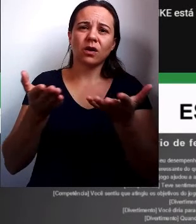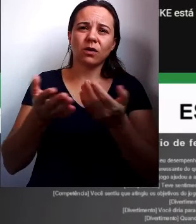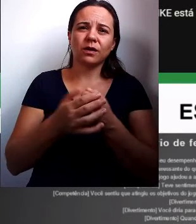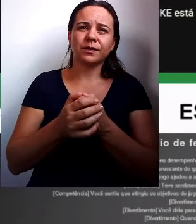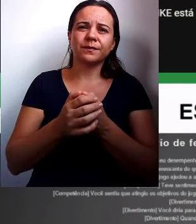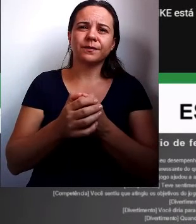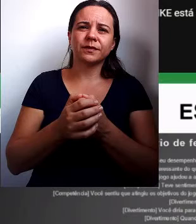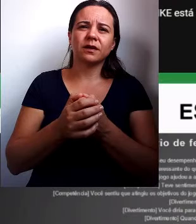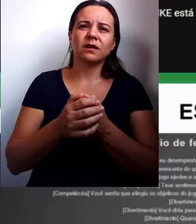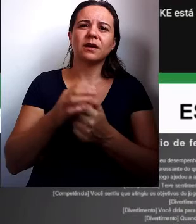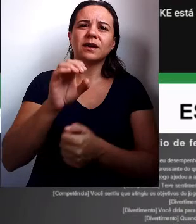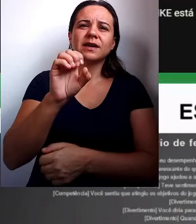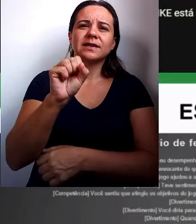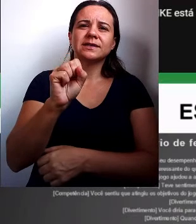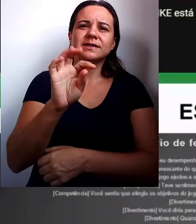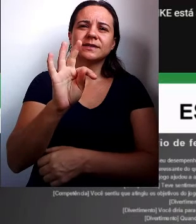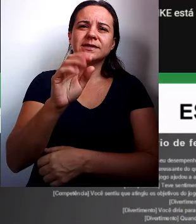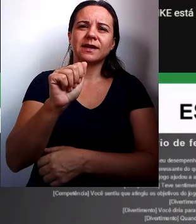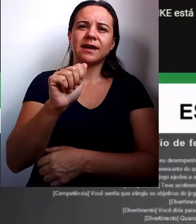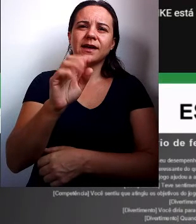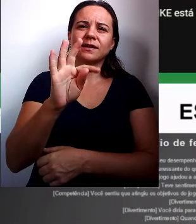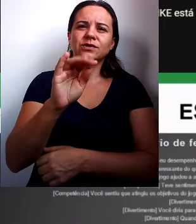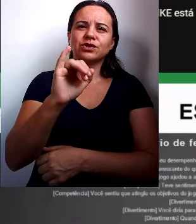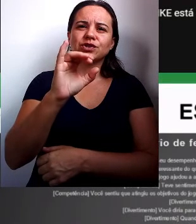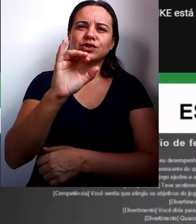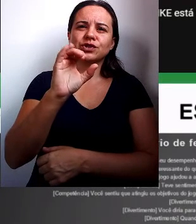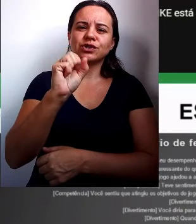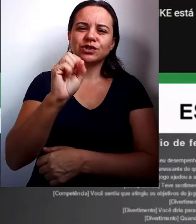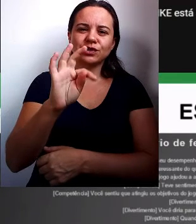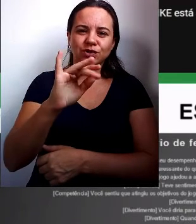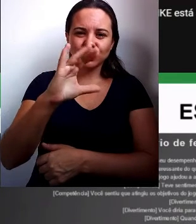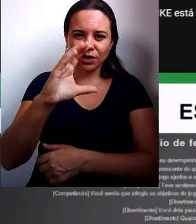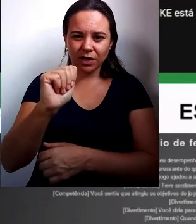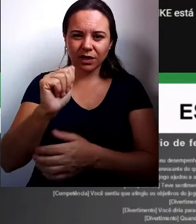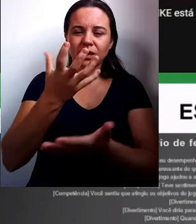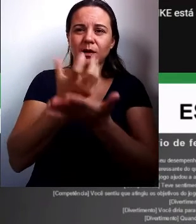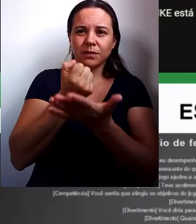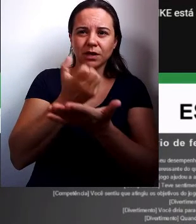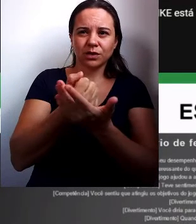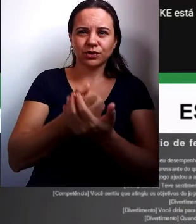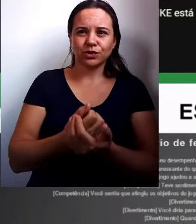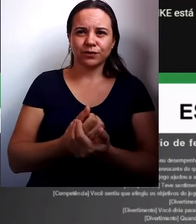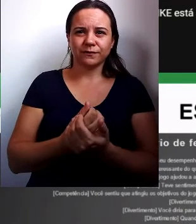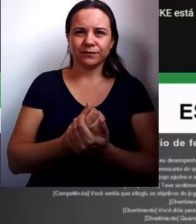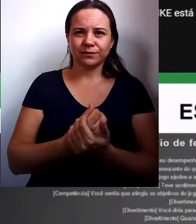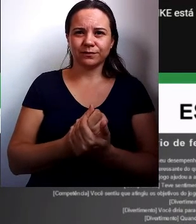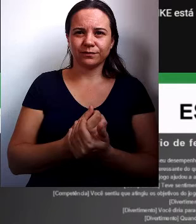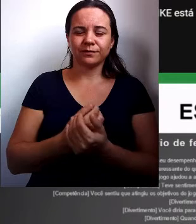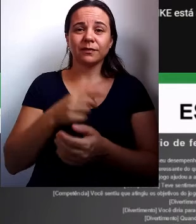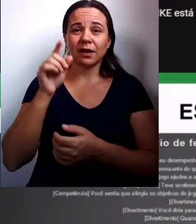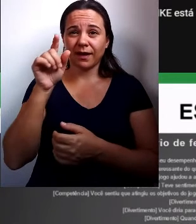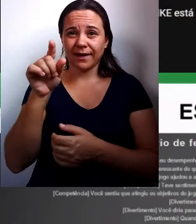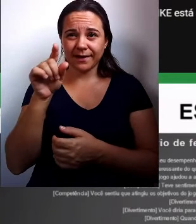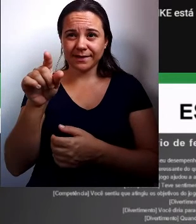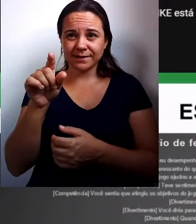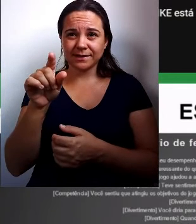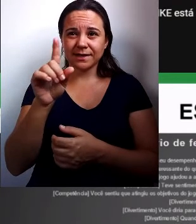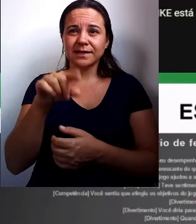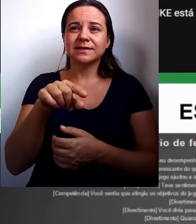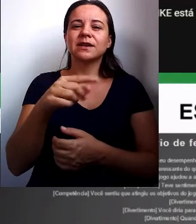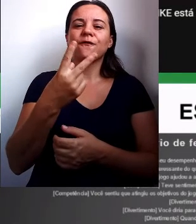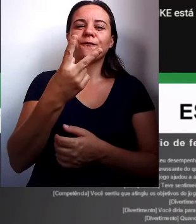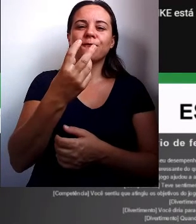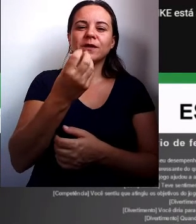Então agora a gente passa aqui então para a nossa estatística do aplicativo, né? A gente elaborou, essa estatística